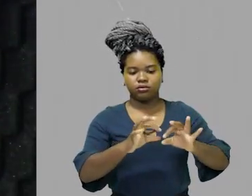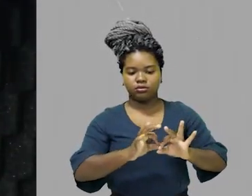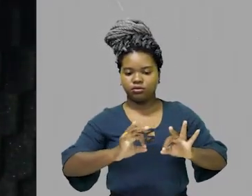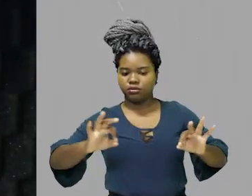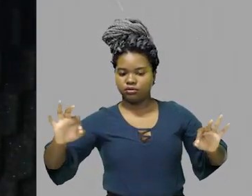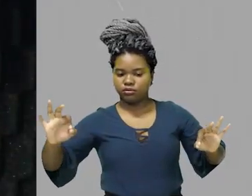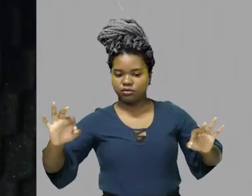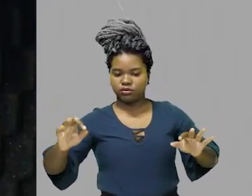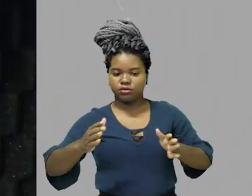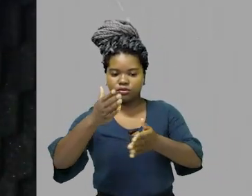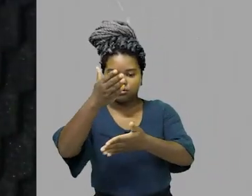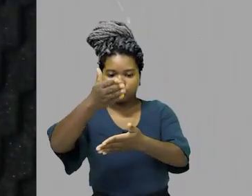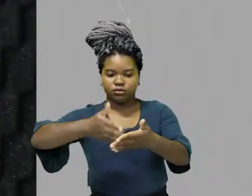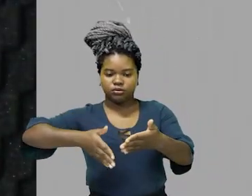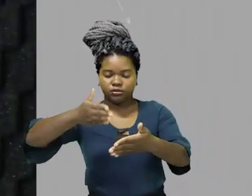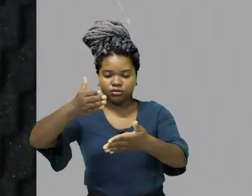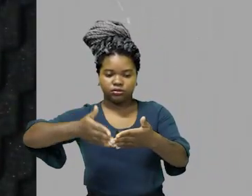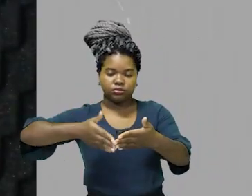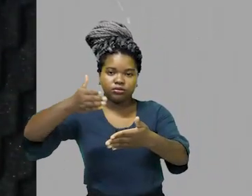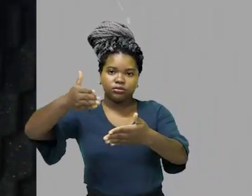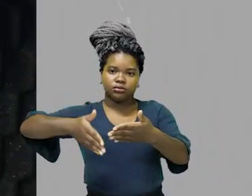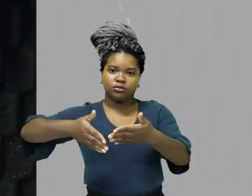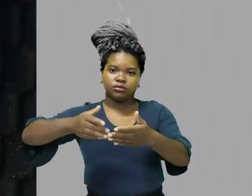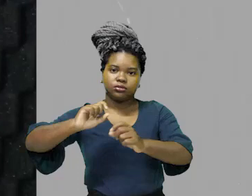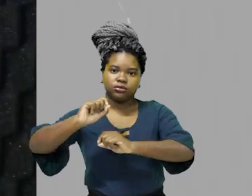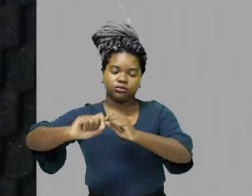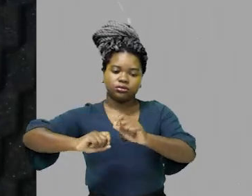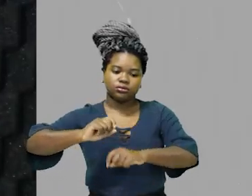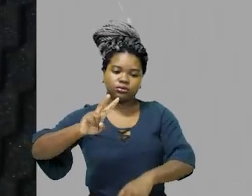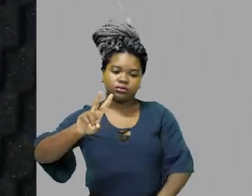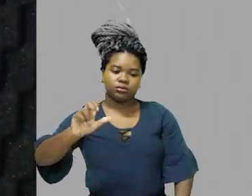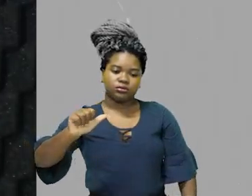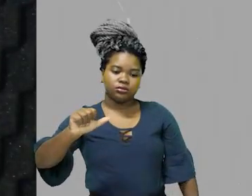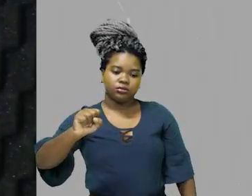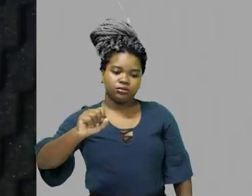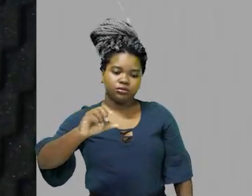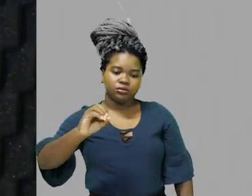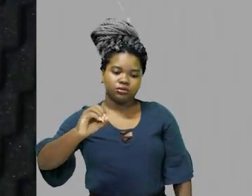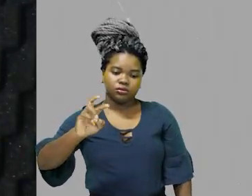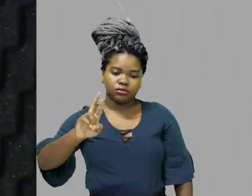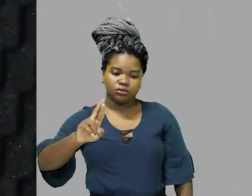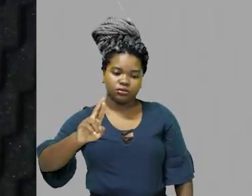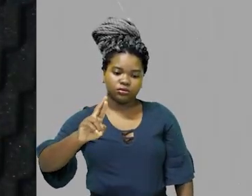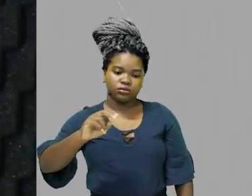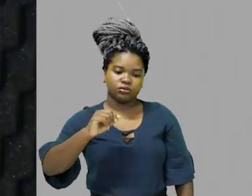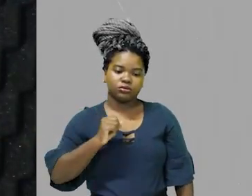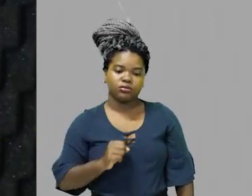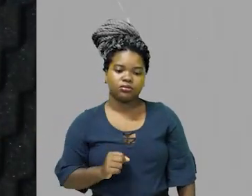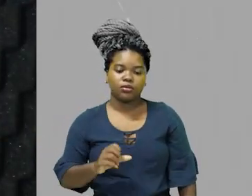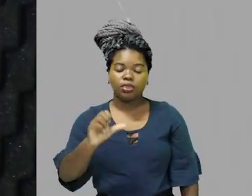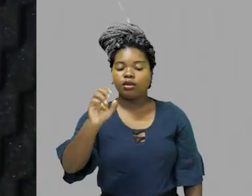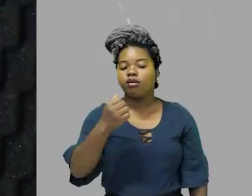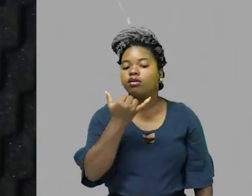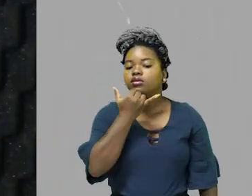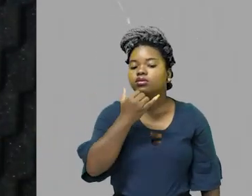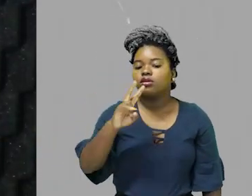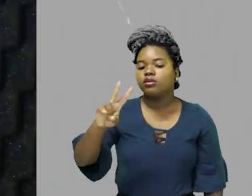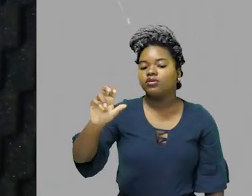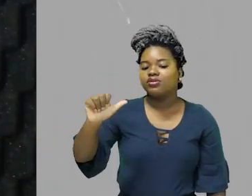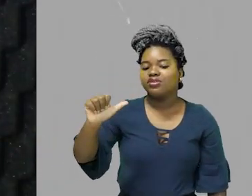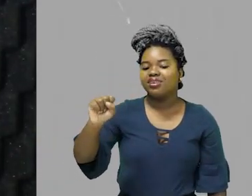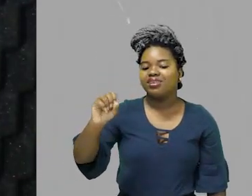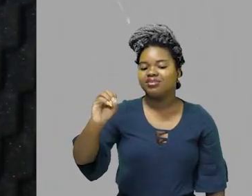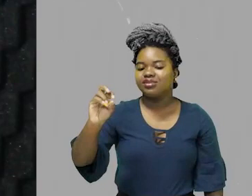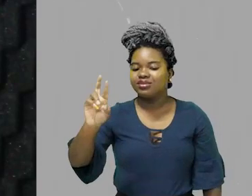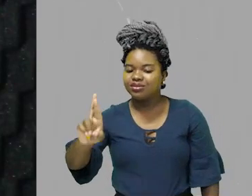de vasos condutores. Então, o que são os vasos condutores? Os vasos condutores são estruturas que auxiliam